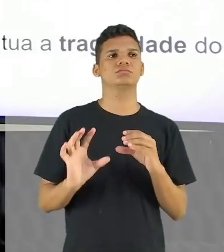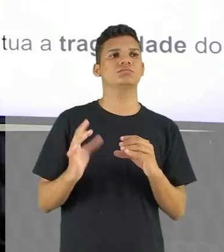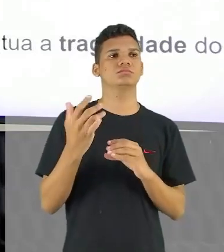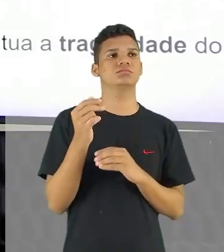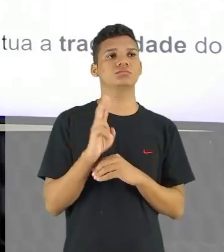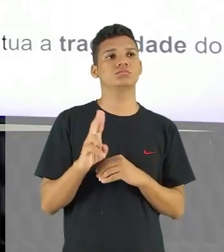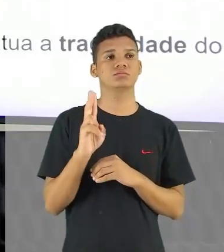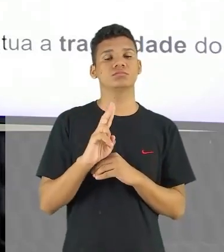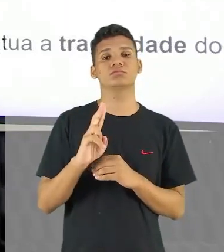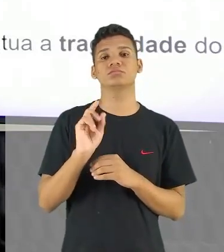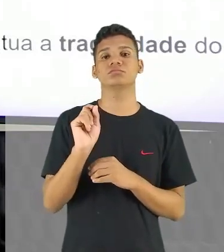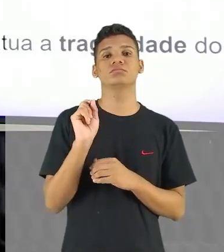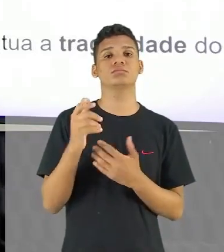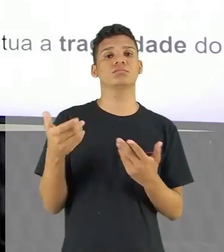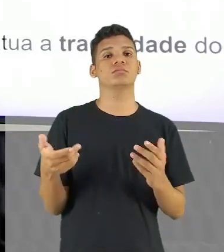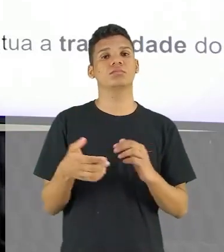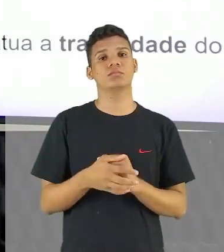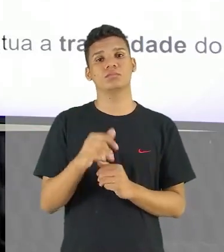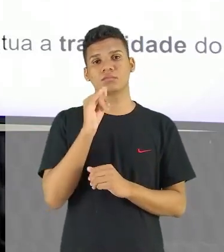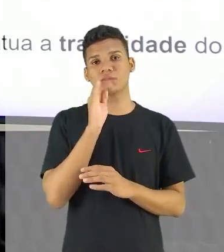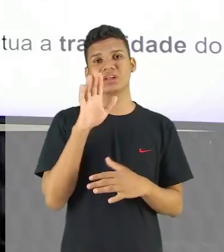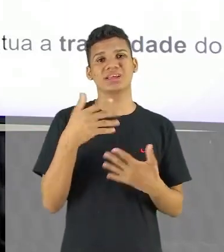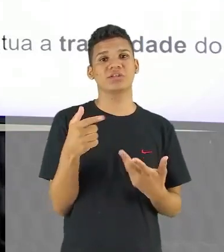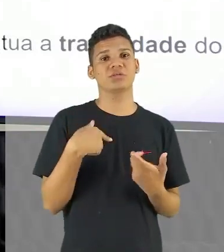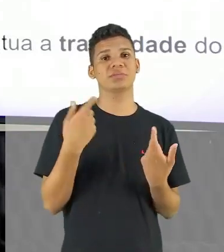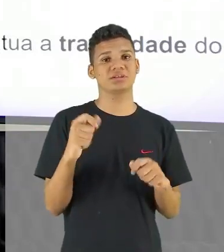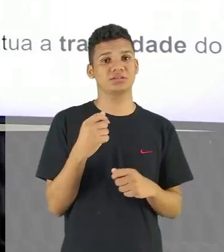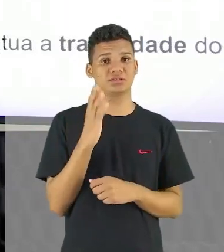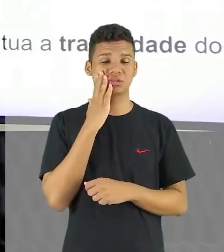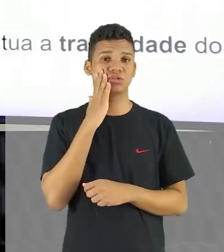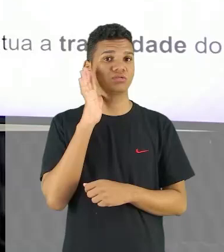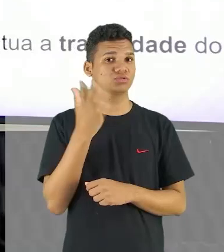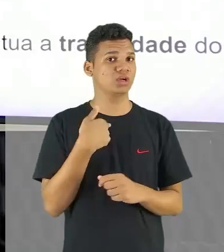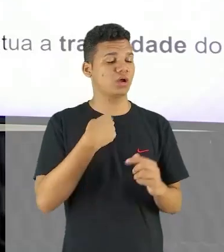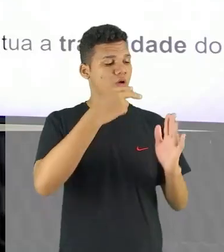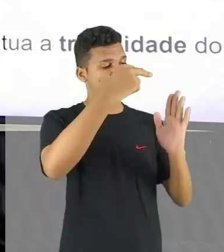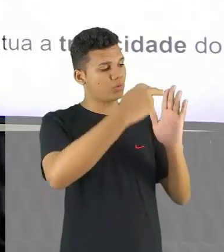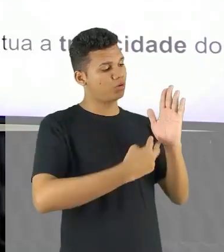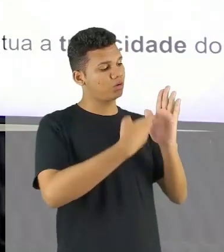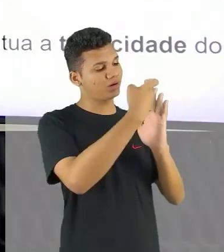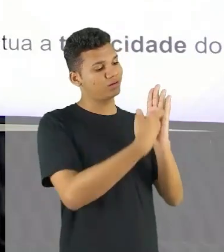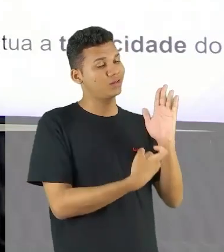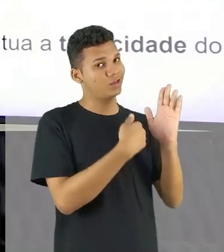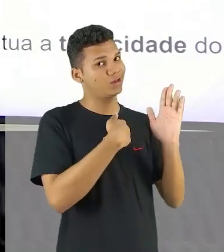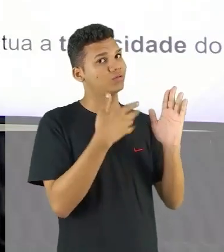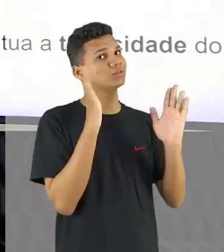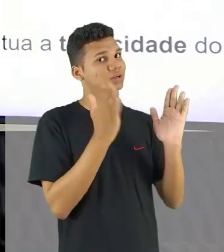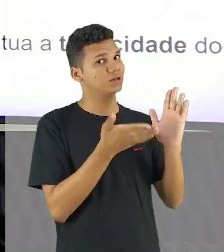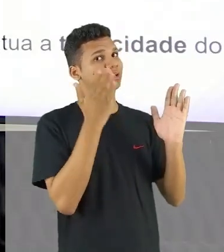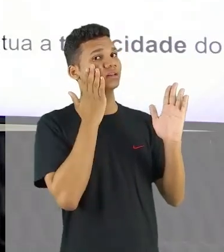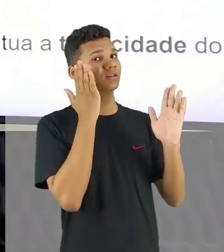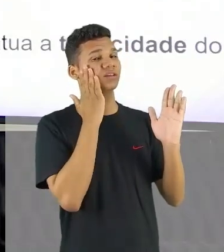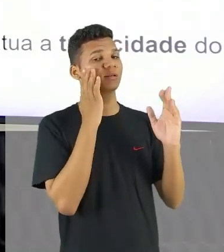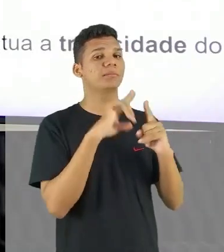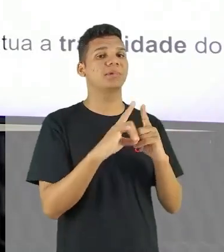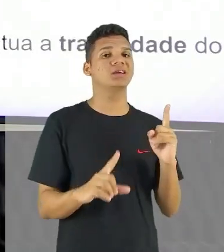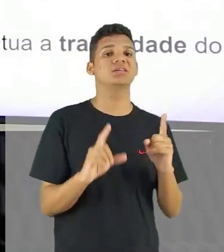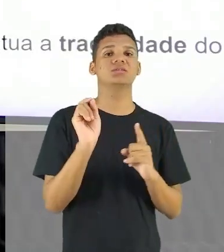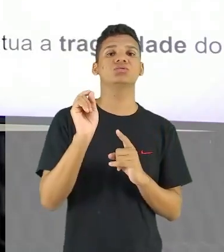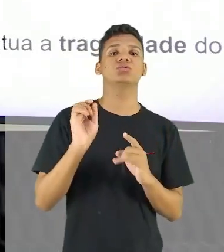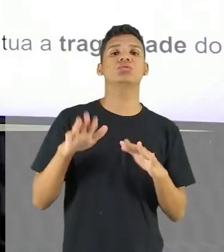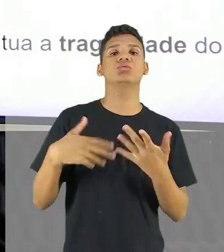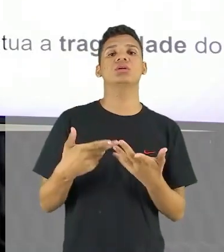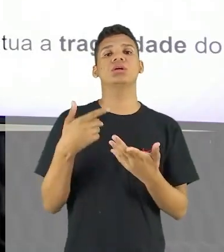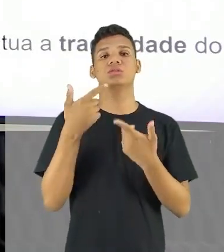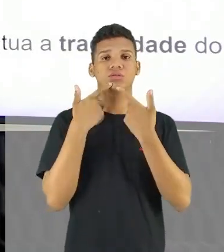quê? Aí eu tenho que compreender, eu já li a obra toda, eu já sei do que se trata, e no mínimo eu sei que tipo de